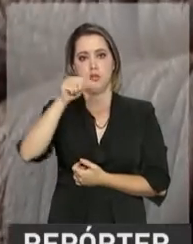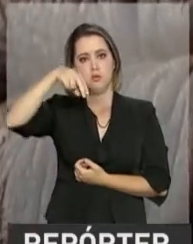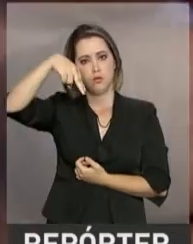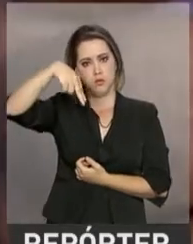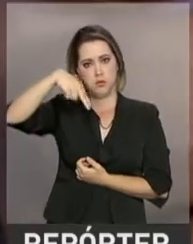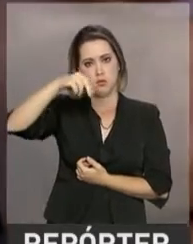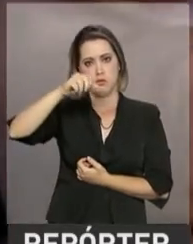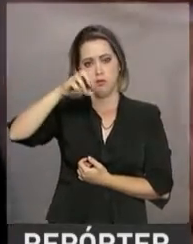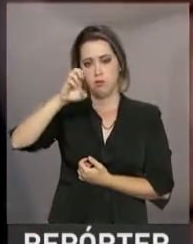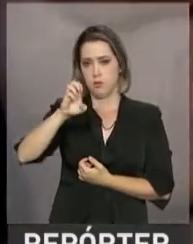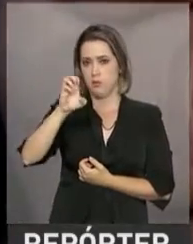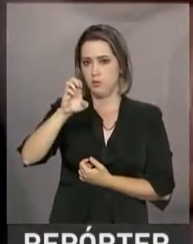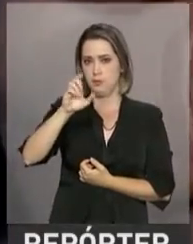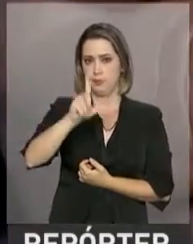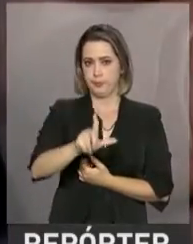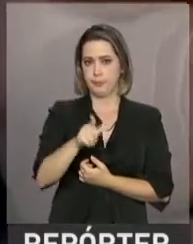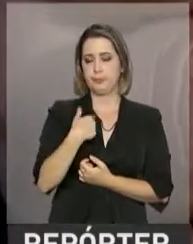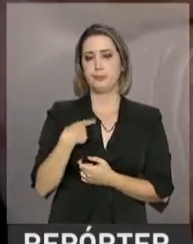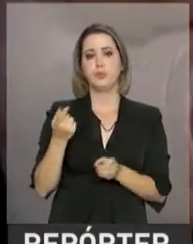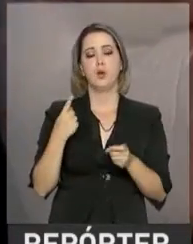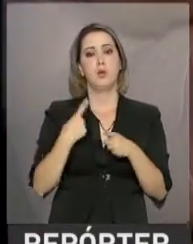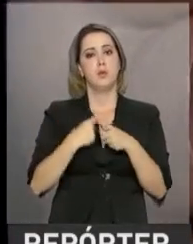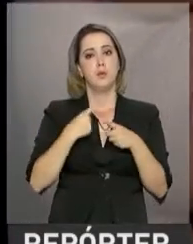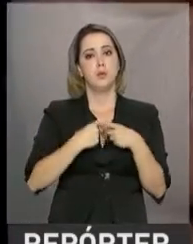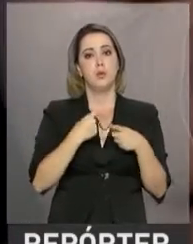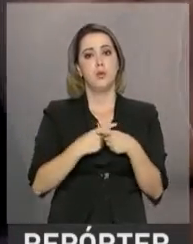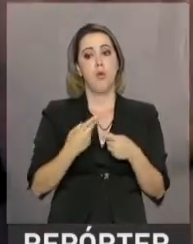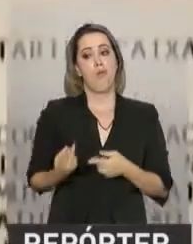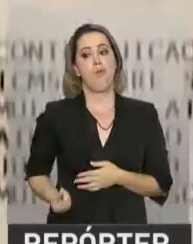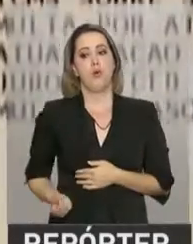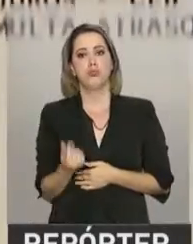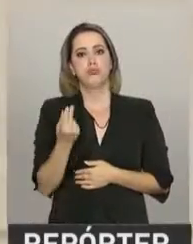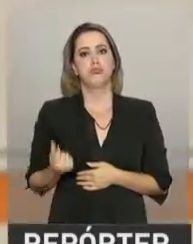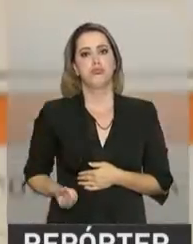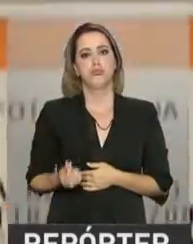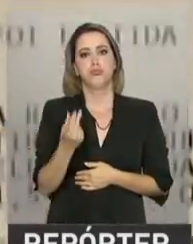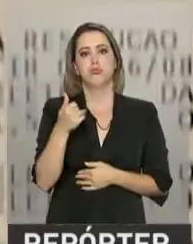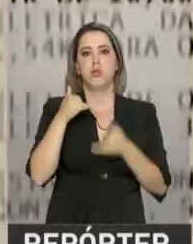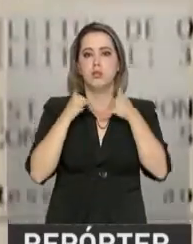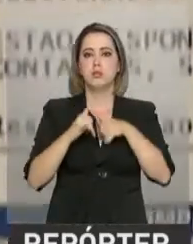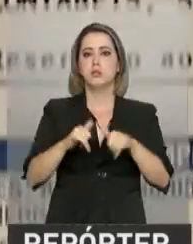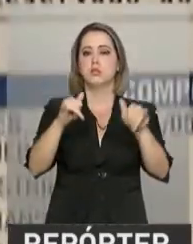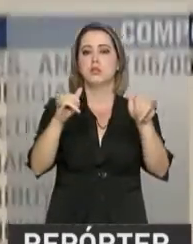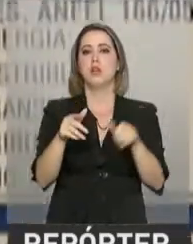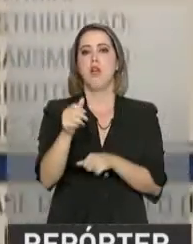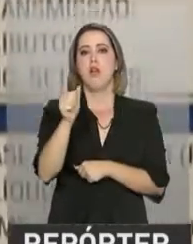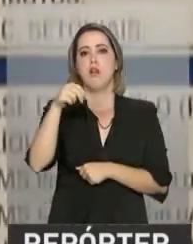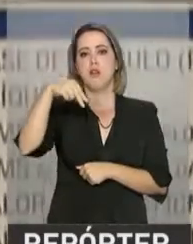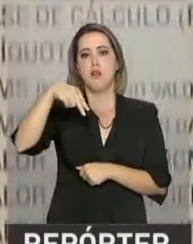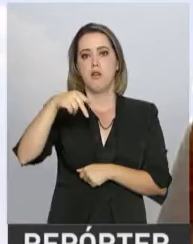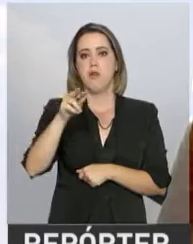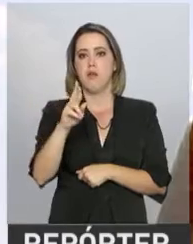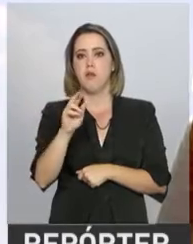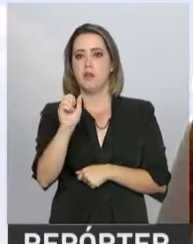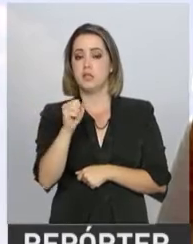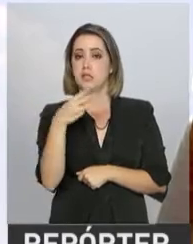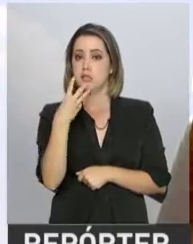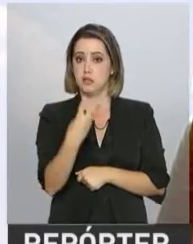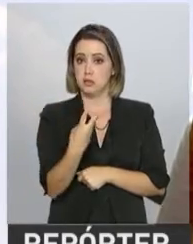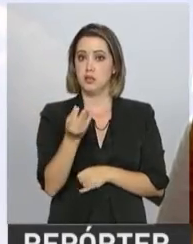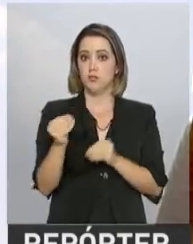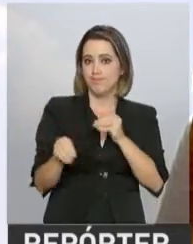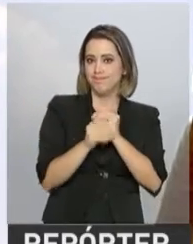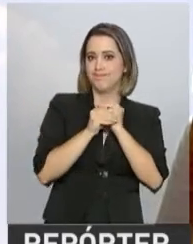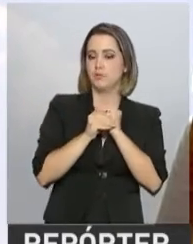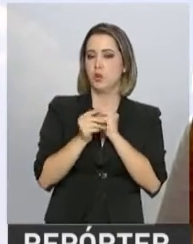de energia elétrica annel foi tomada porque o custo da energia da termoelétrica de angra 3 foi incluído nas